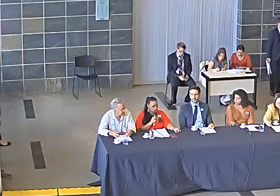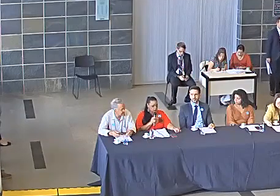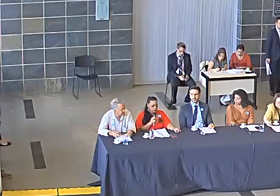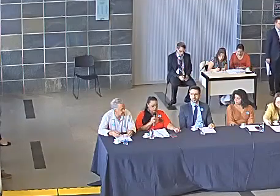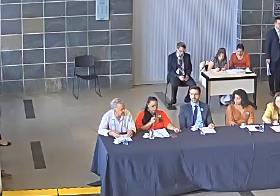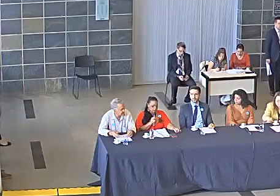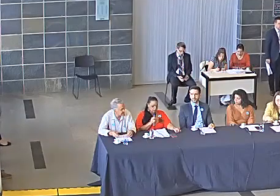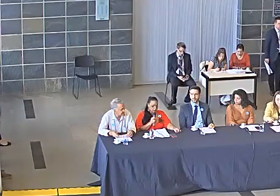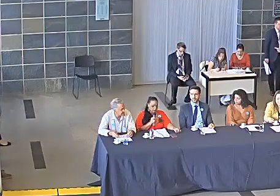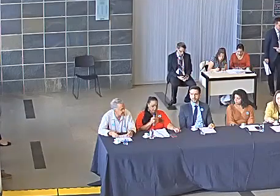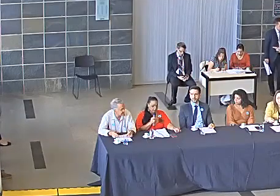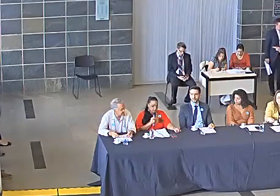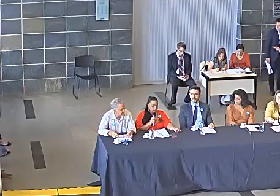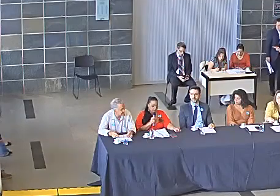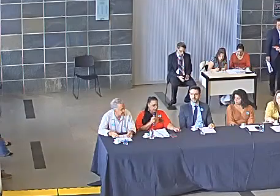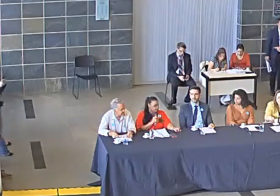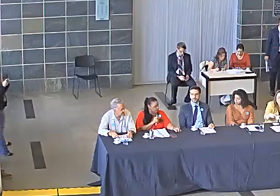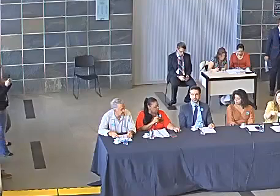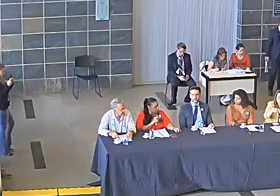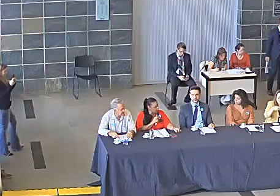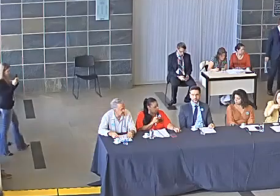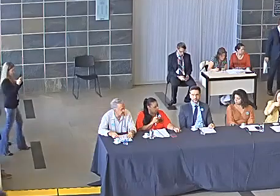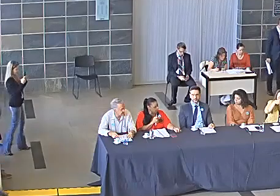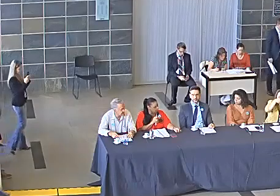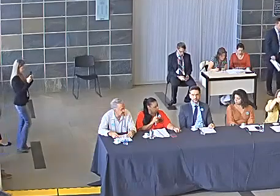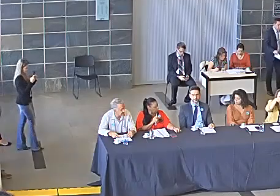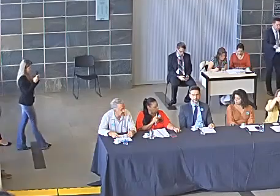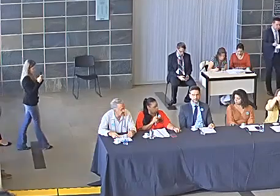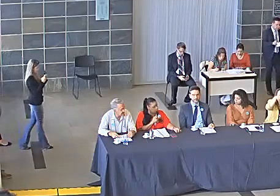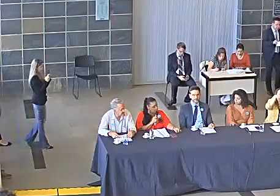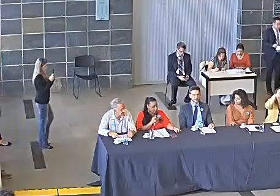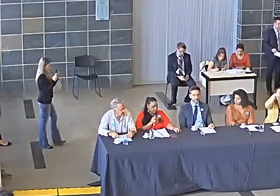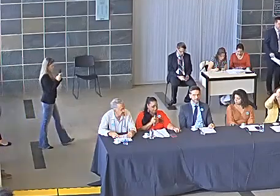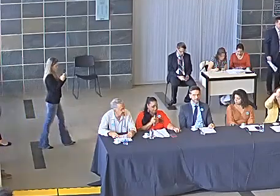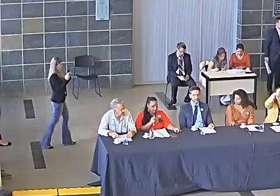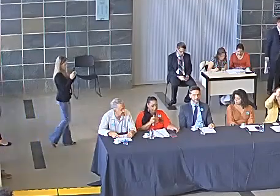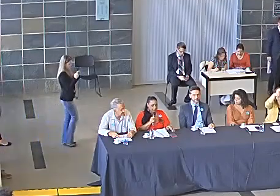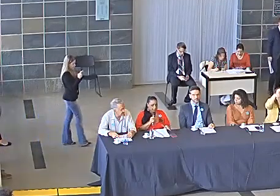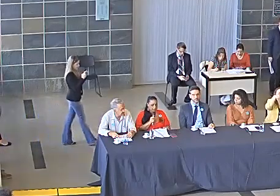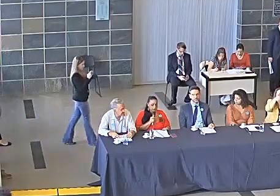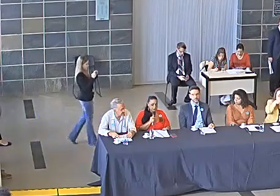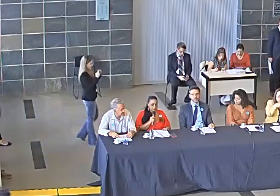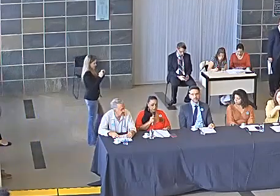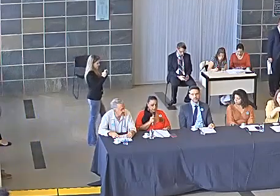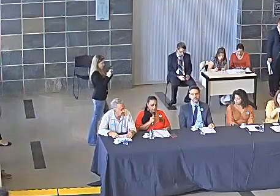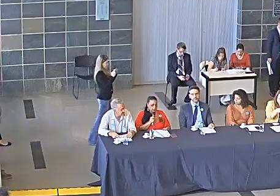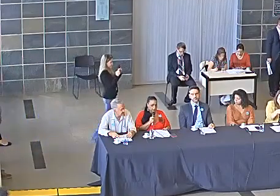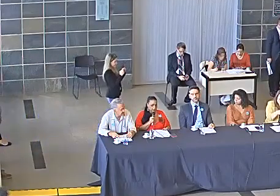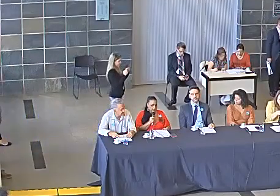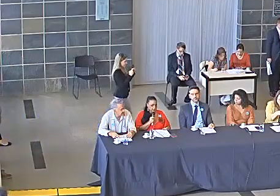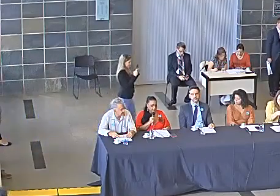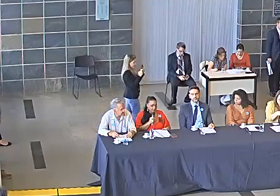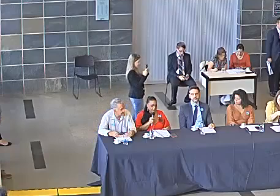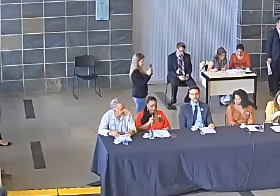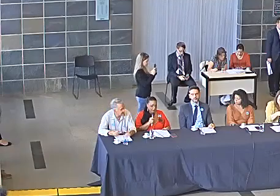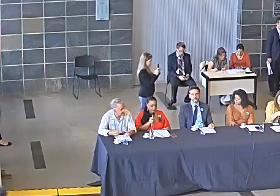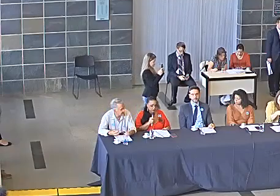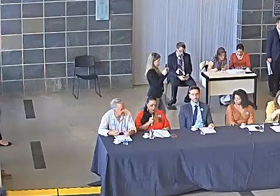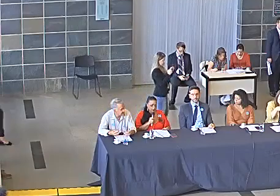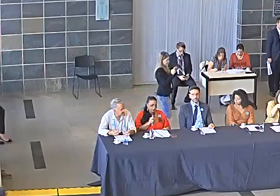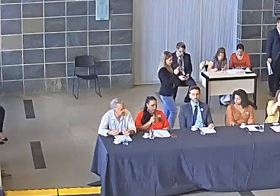deslocarem das suas cidades para fins de tratamentos e outros fins. E devido a essa questão da